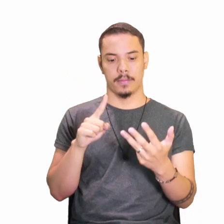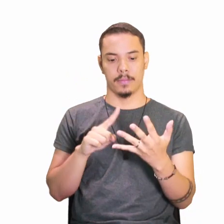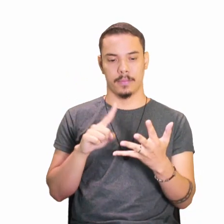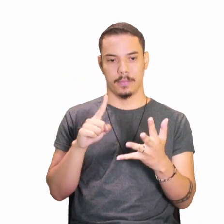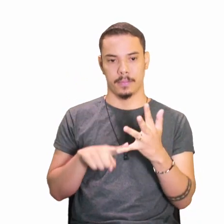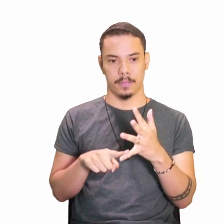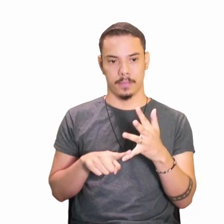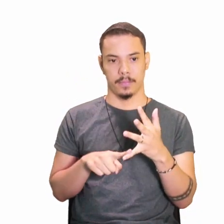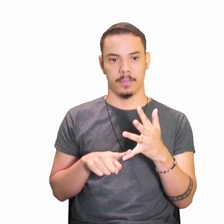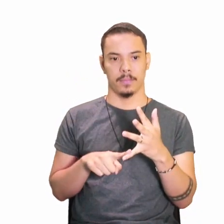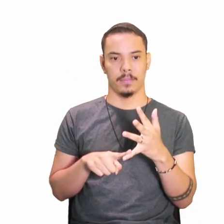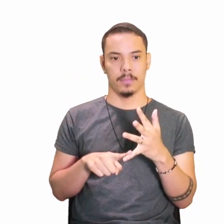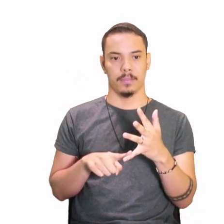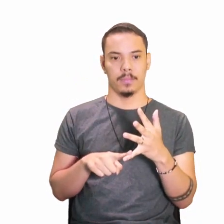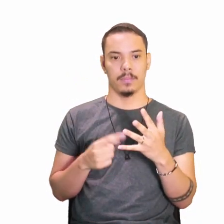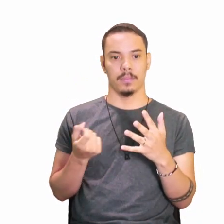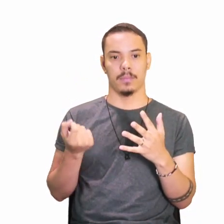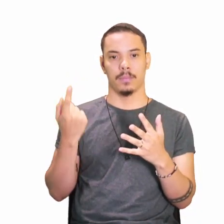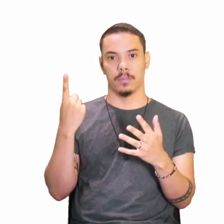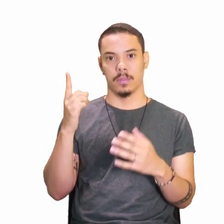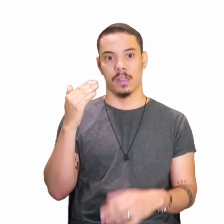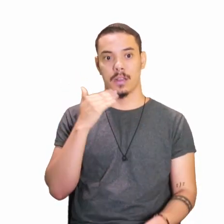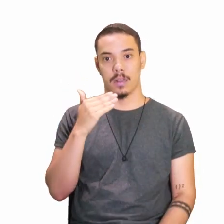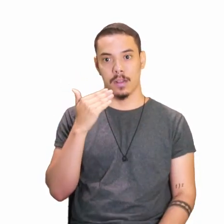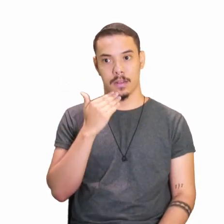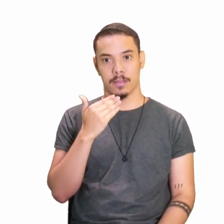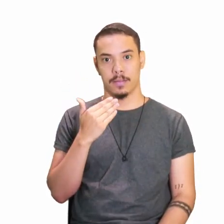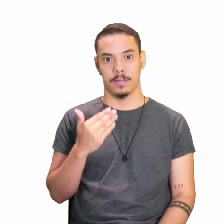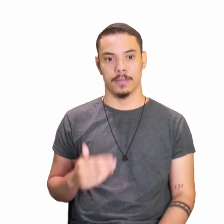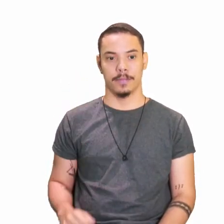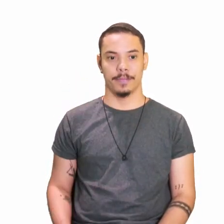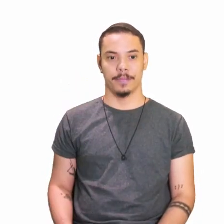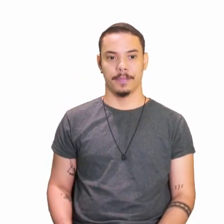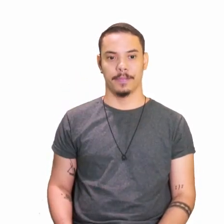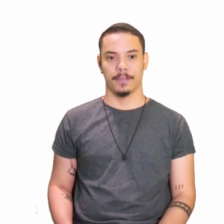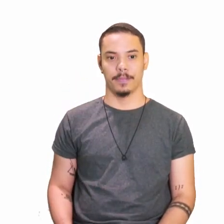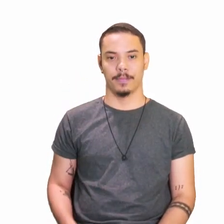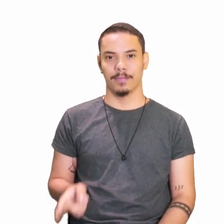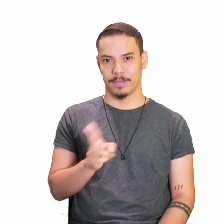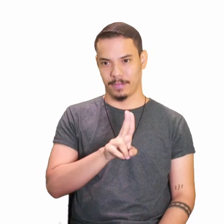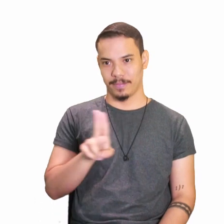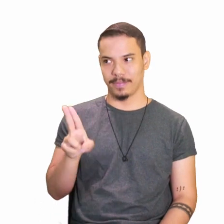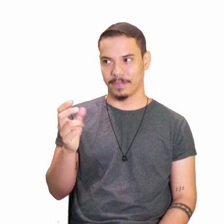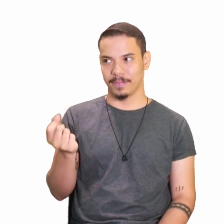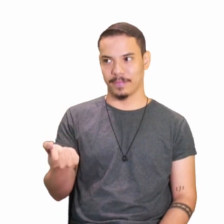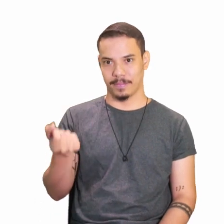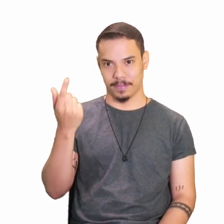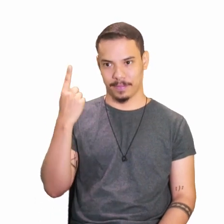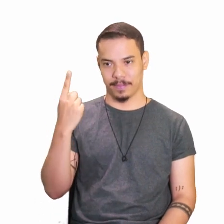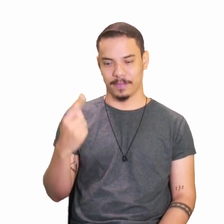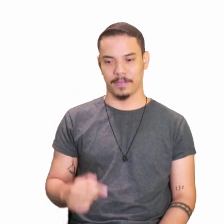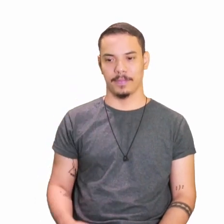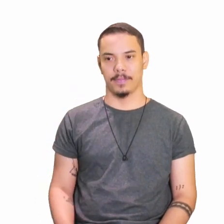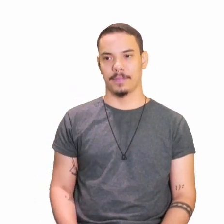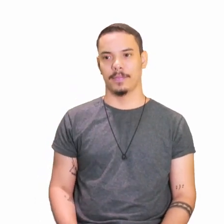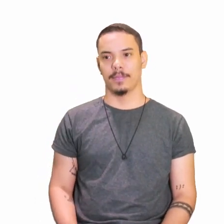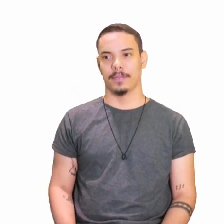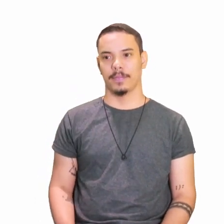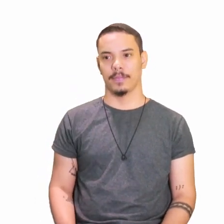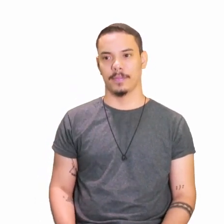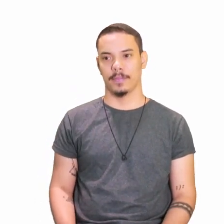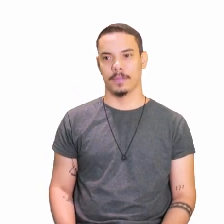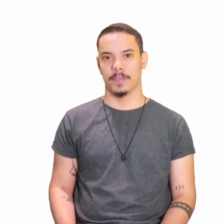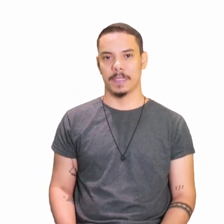e anômalo e definitivo Gente do céu que nome esquisito tá bom mas vamos lá